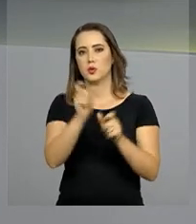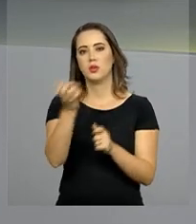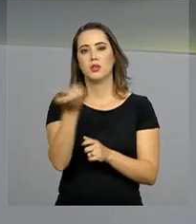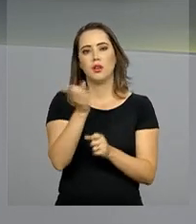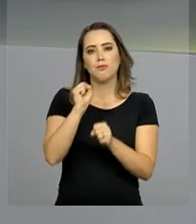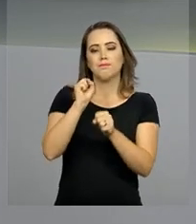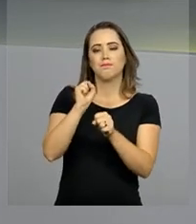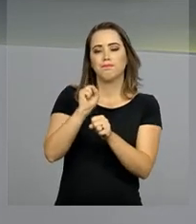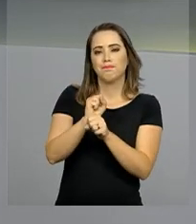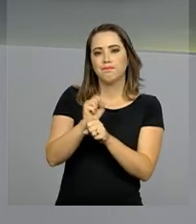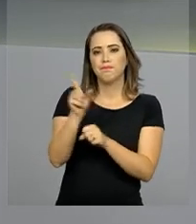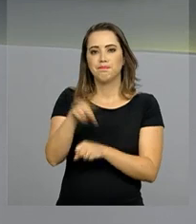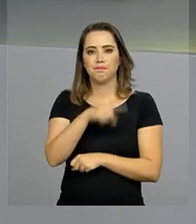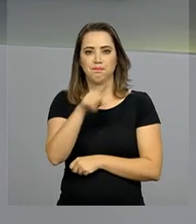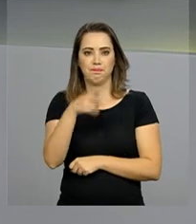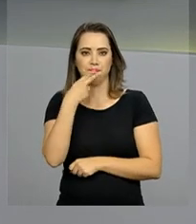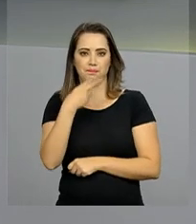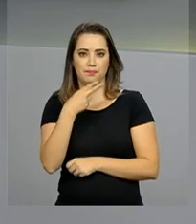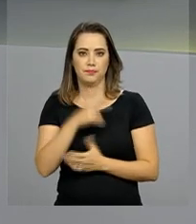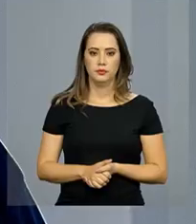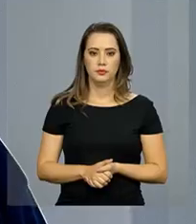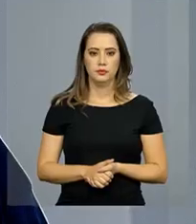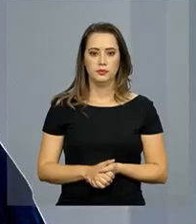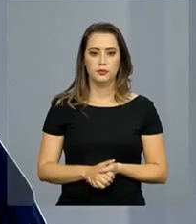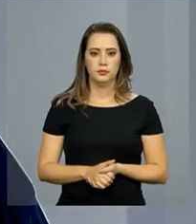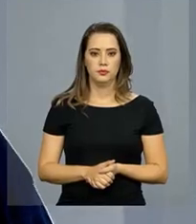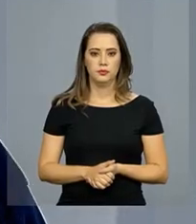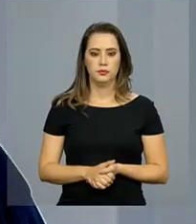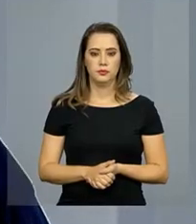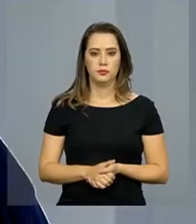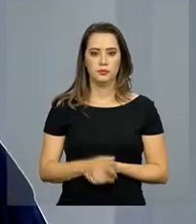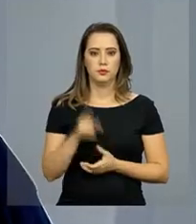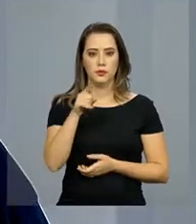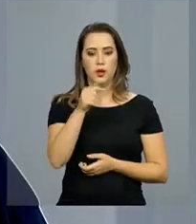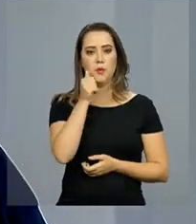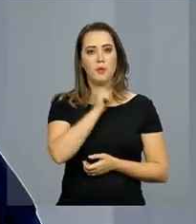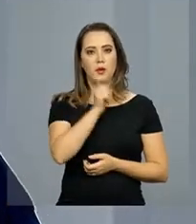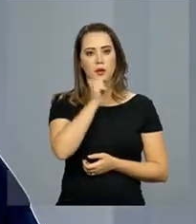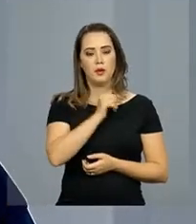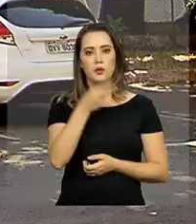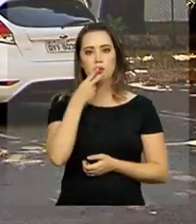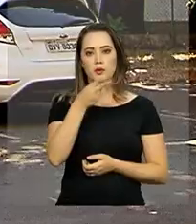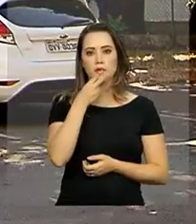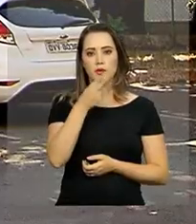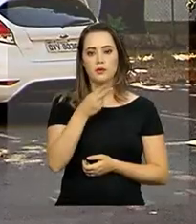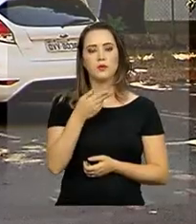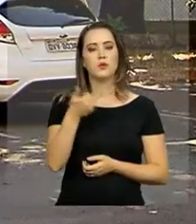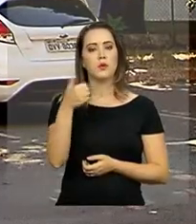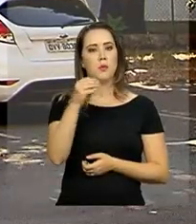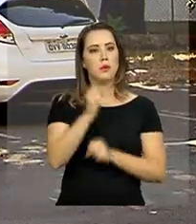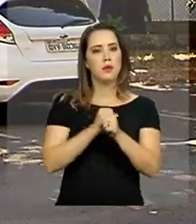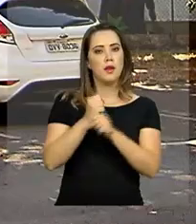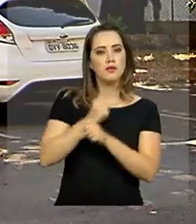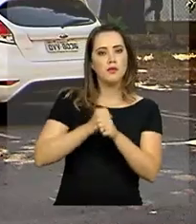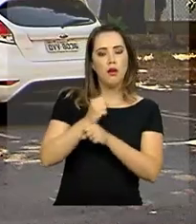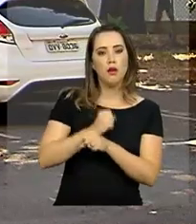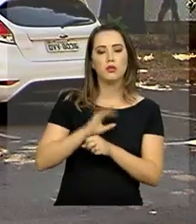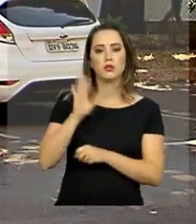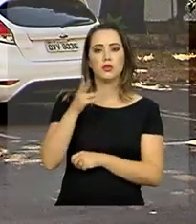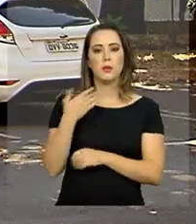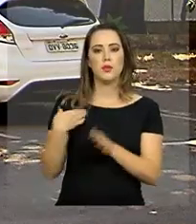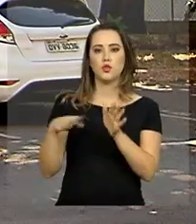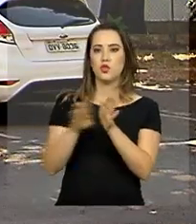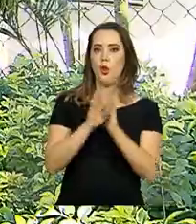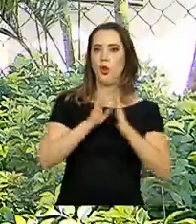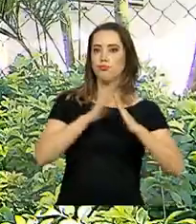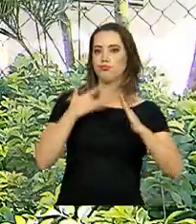largar o cigarro. Confira na reportagem. Cristiane é fumante há 10 anos, mas veio logo cedo a este posto